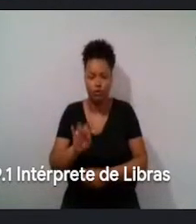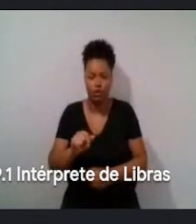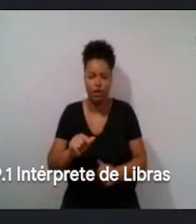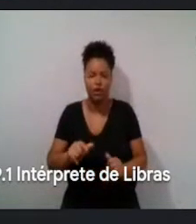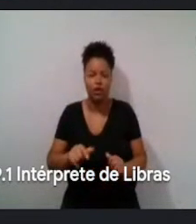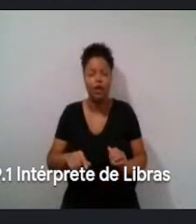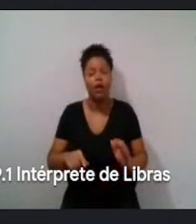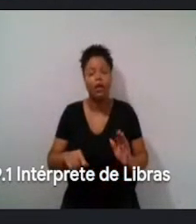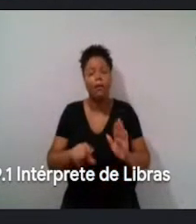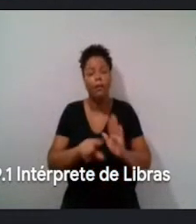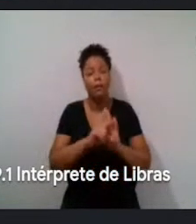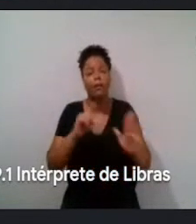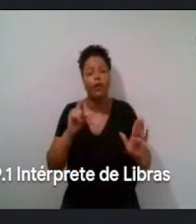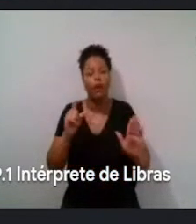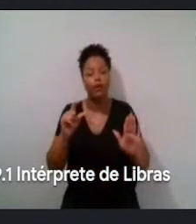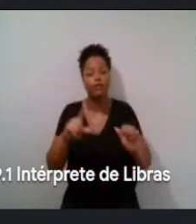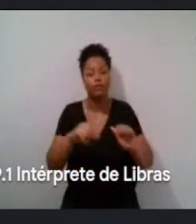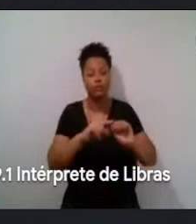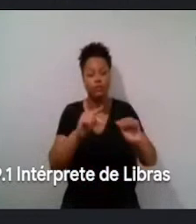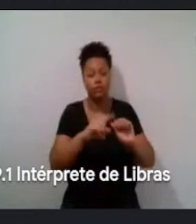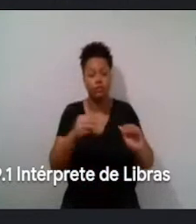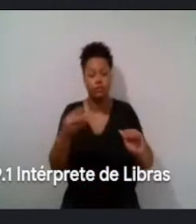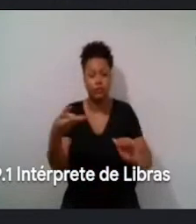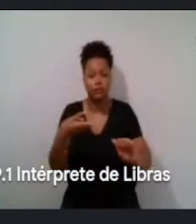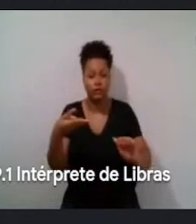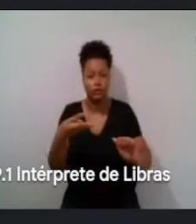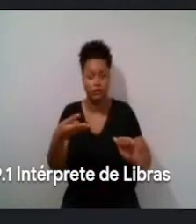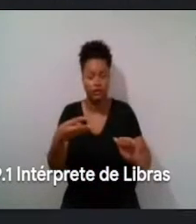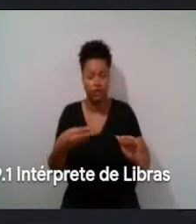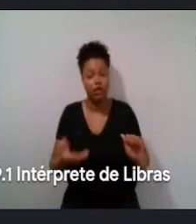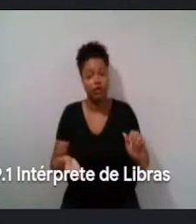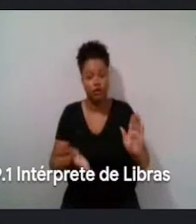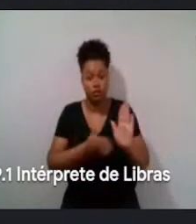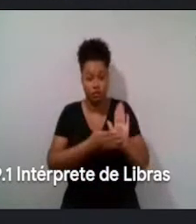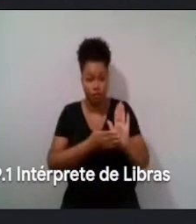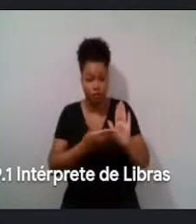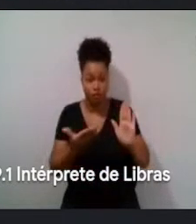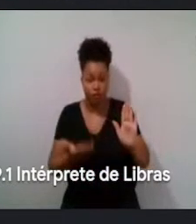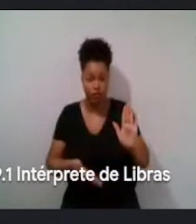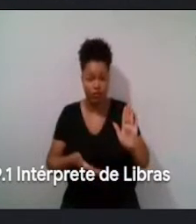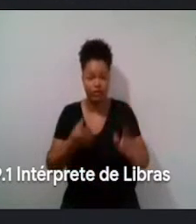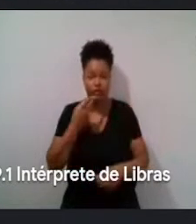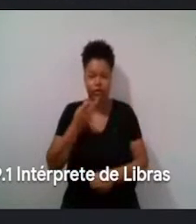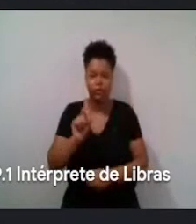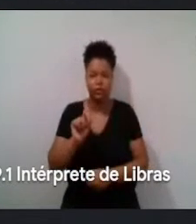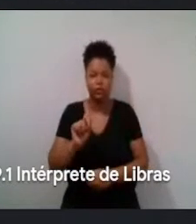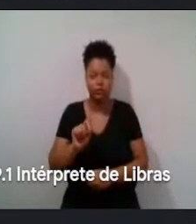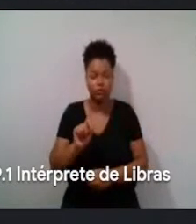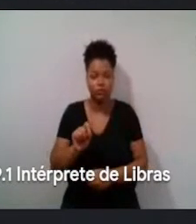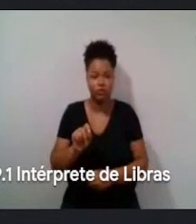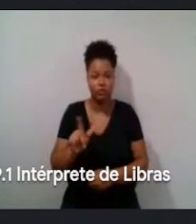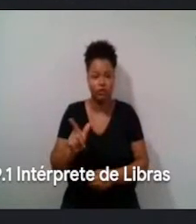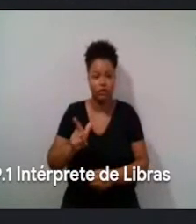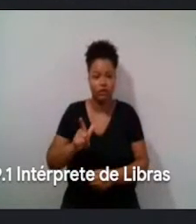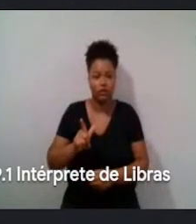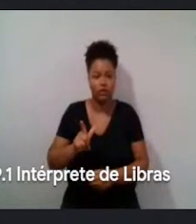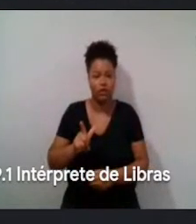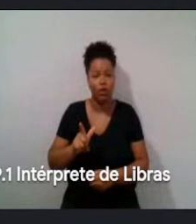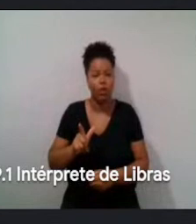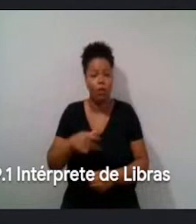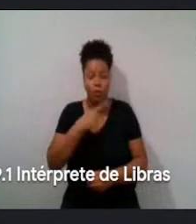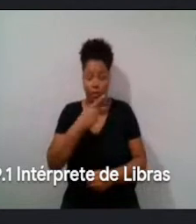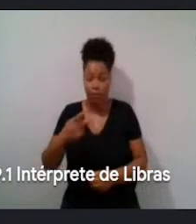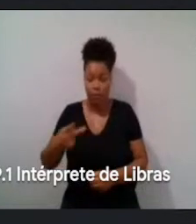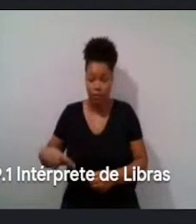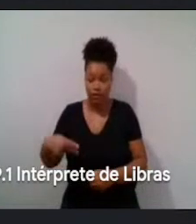único do artigo 3º, né, desta minuta que nós estamos propondo. Diz assim: caberá ao presidente do tribunal